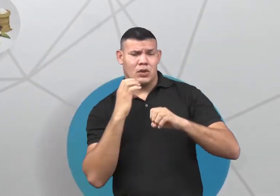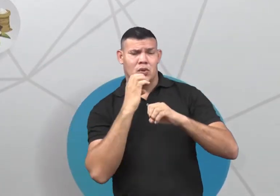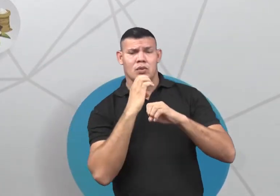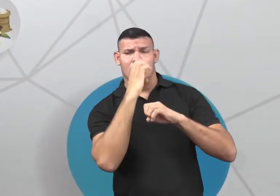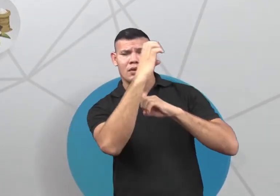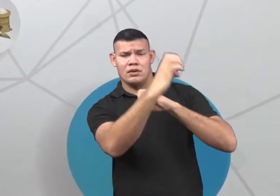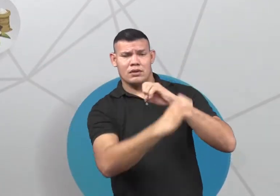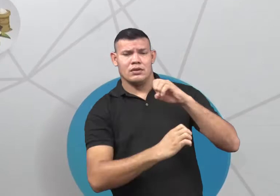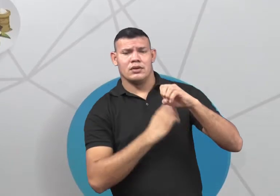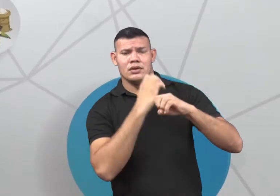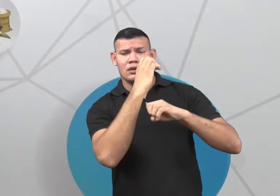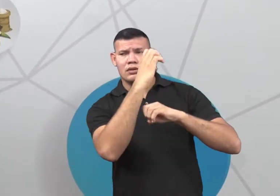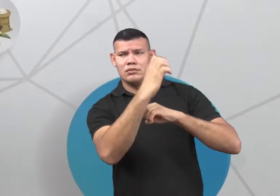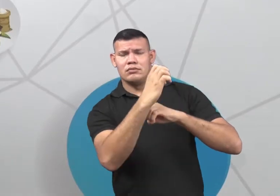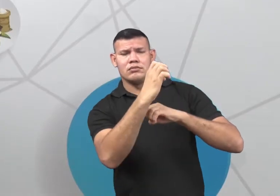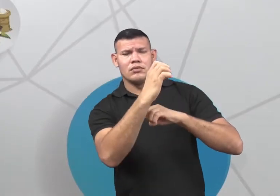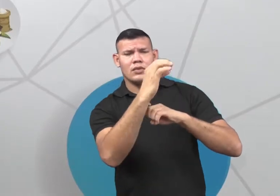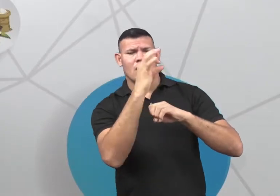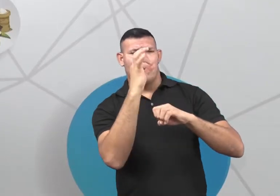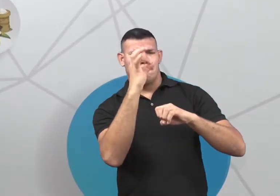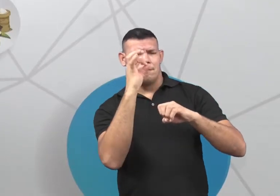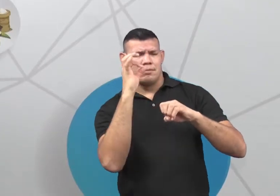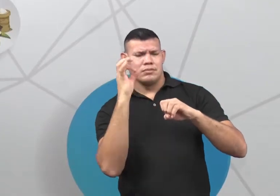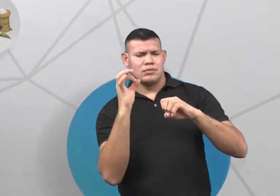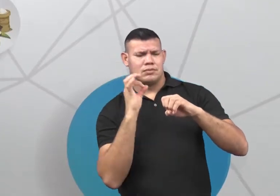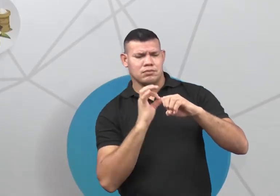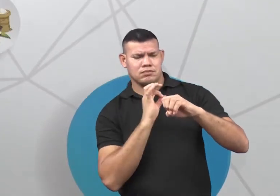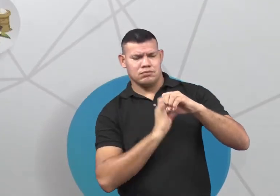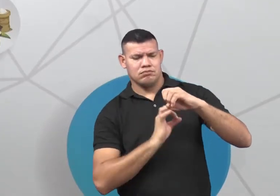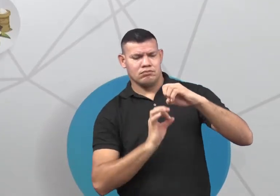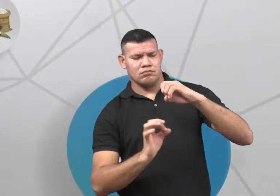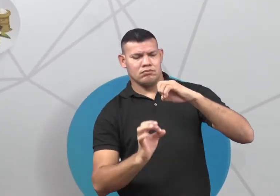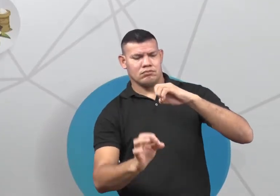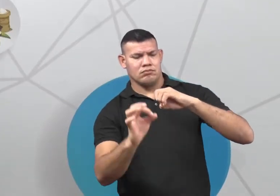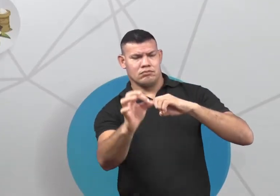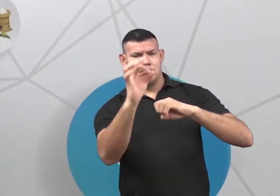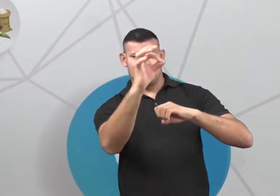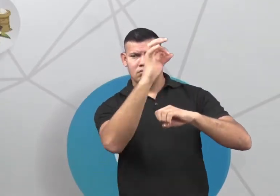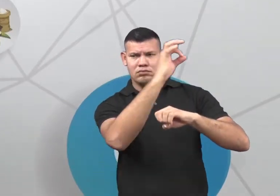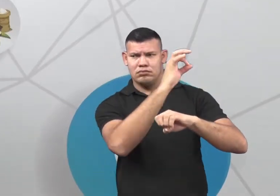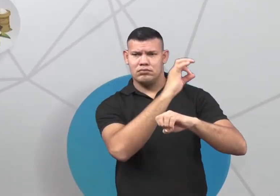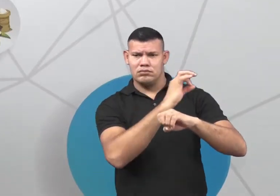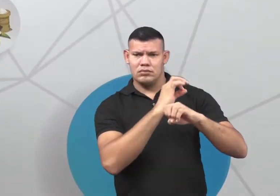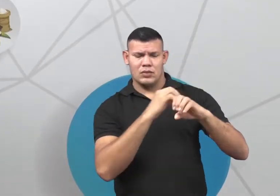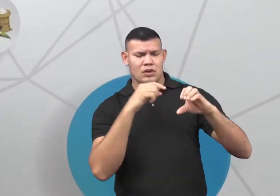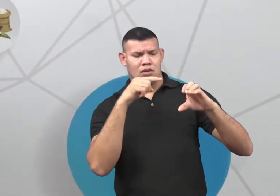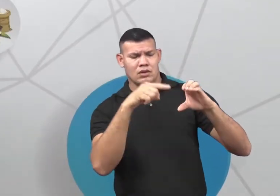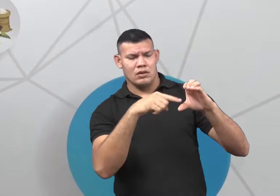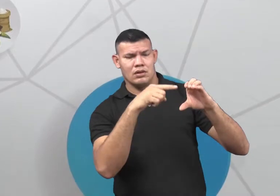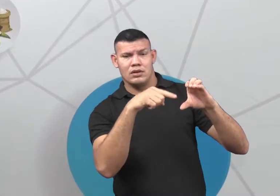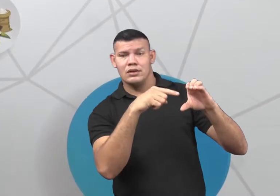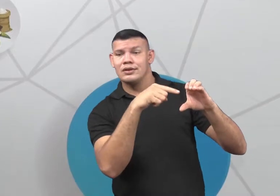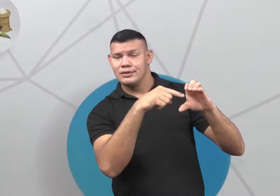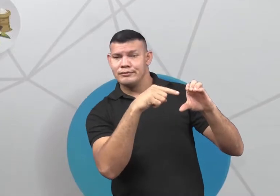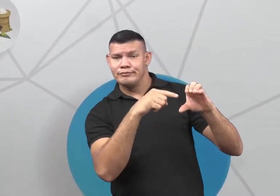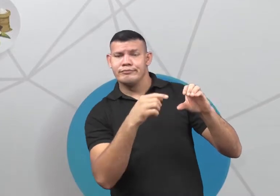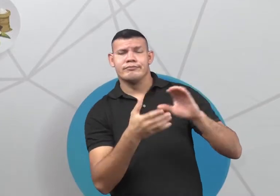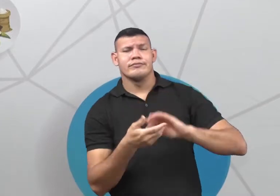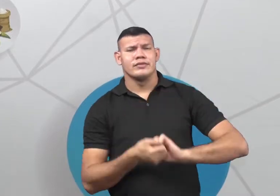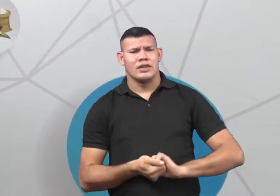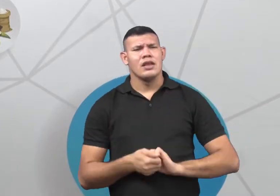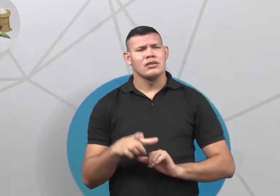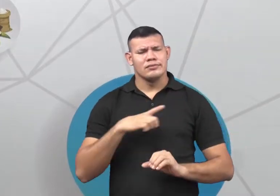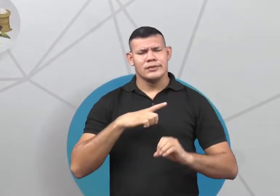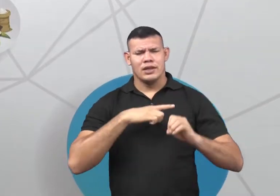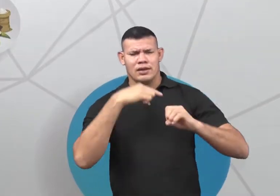estavam distribuídos a distâncias diferentes a partir do núcleo. Então, por exemplo, nós temos um